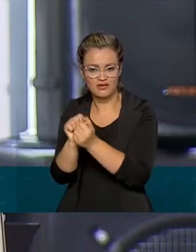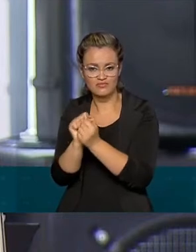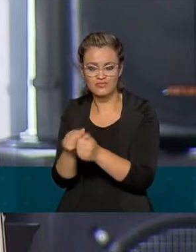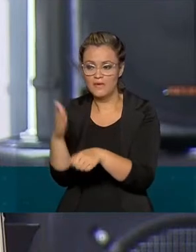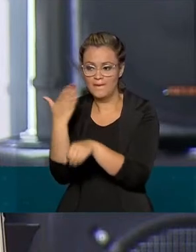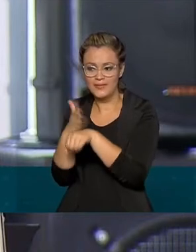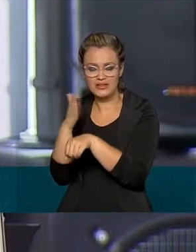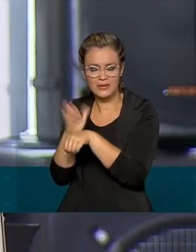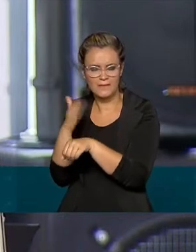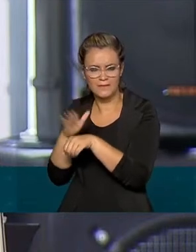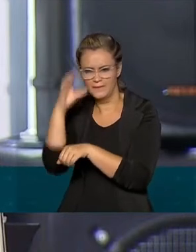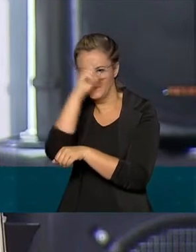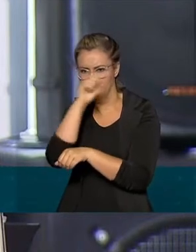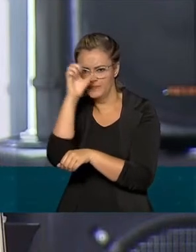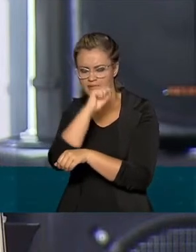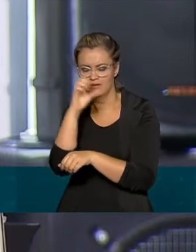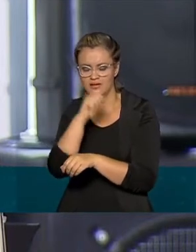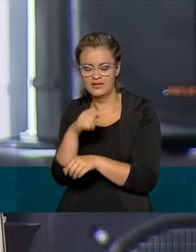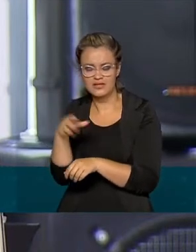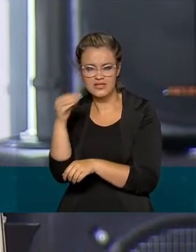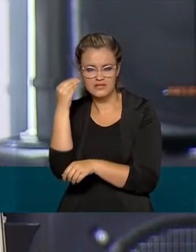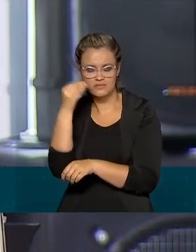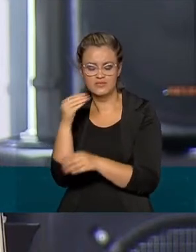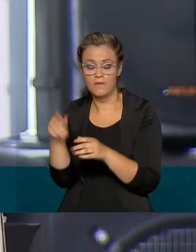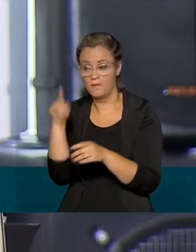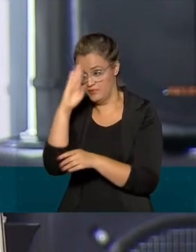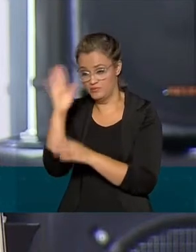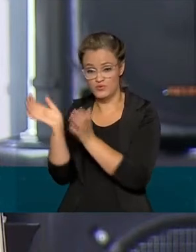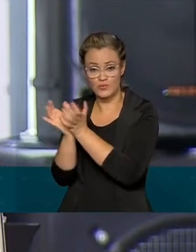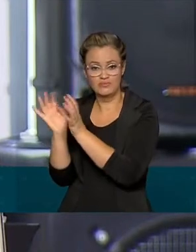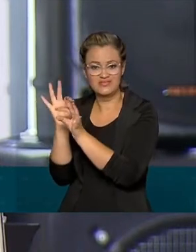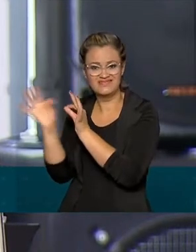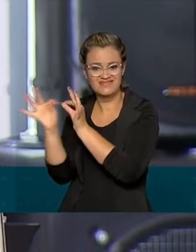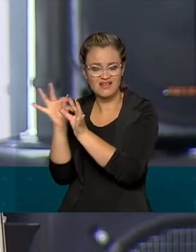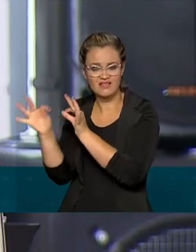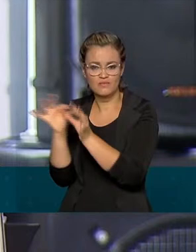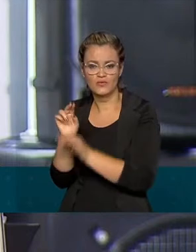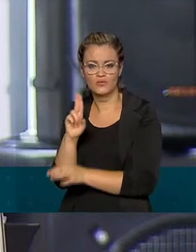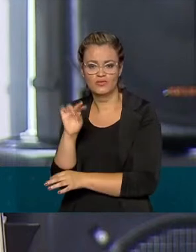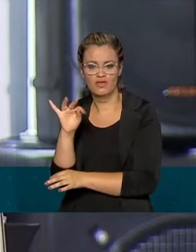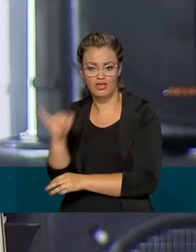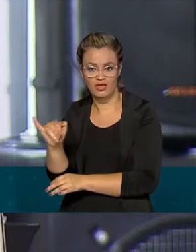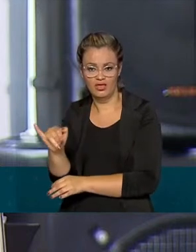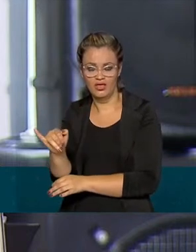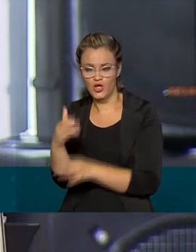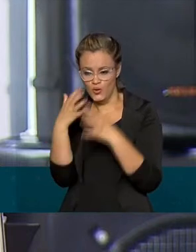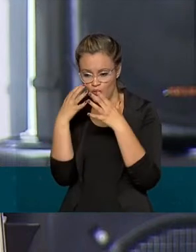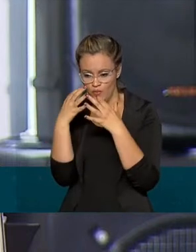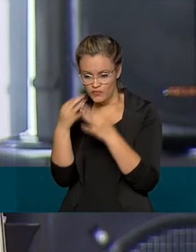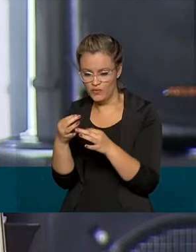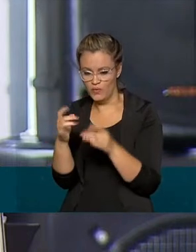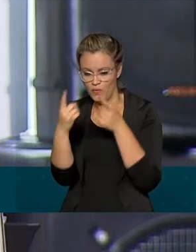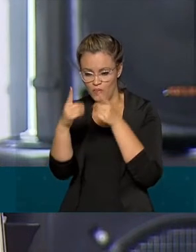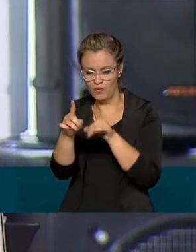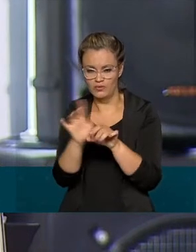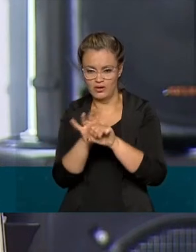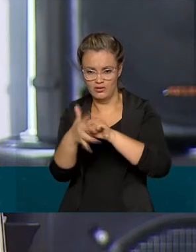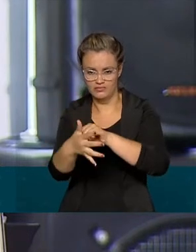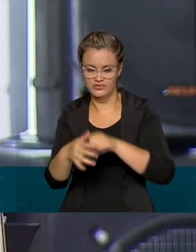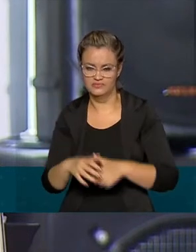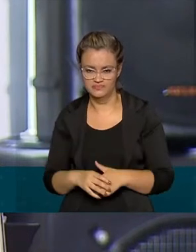e à capacitação específica, em especial às equipes de tratamento intensivo destinadas ao combate à